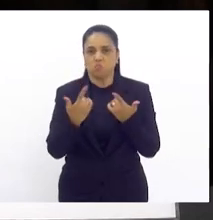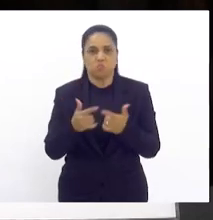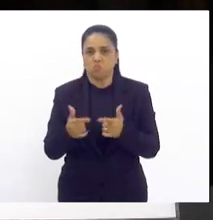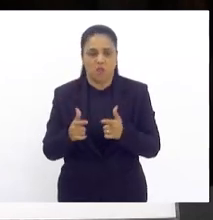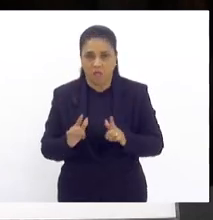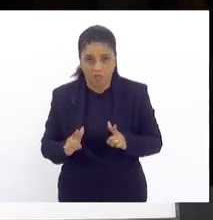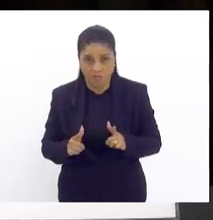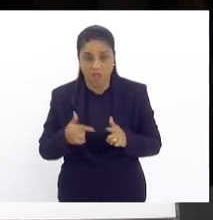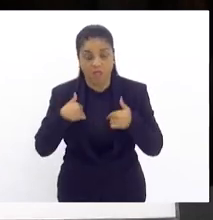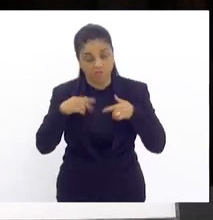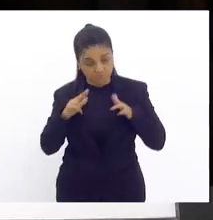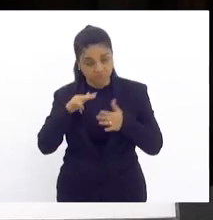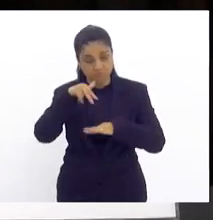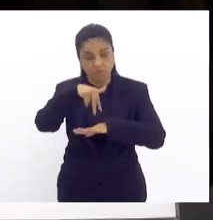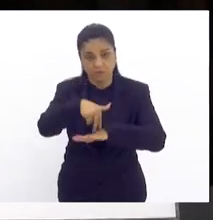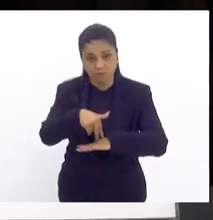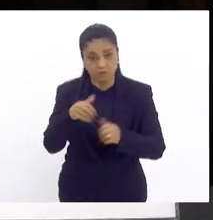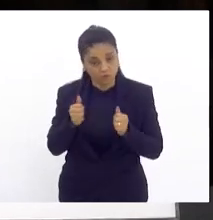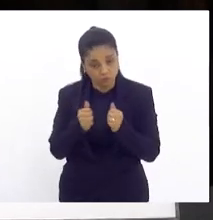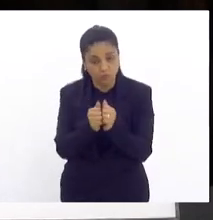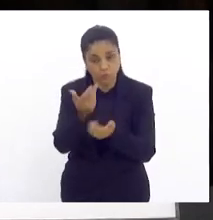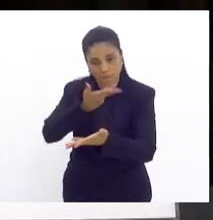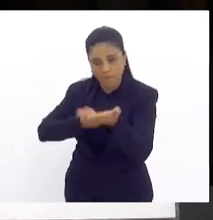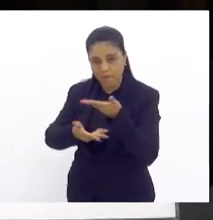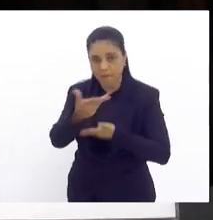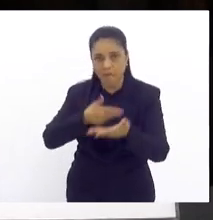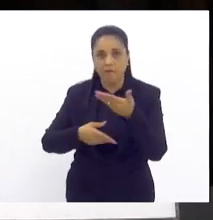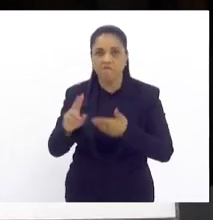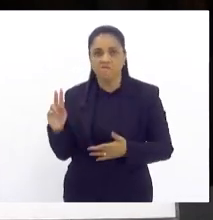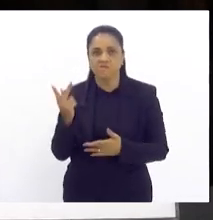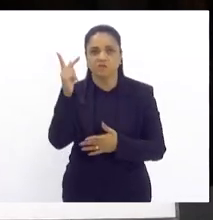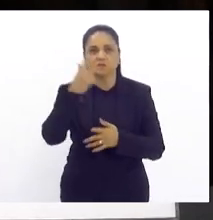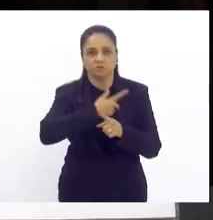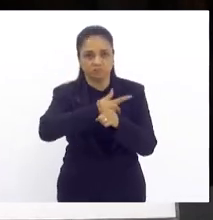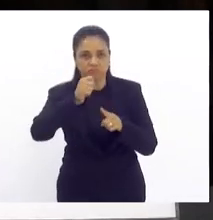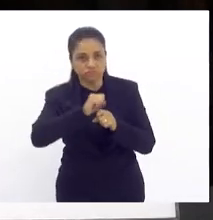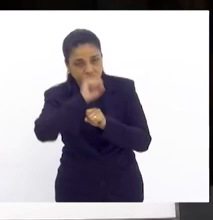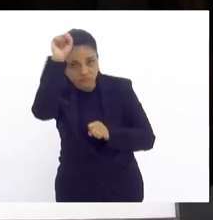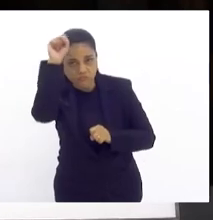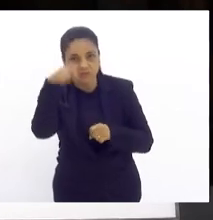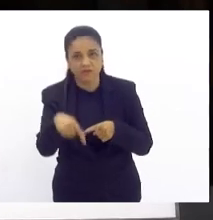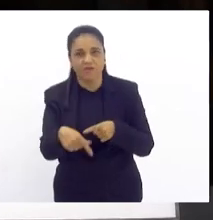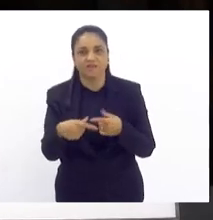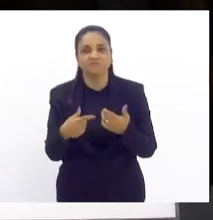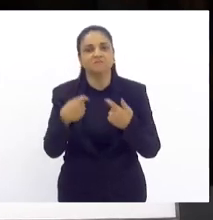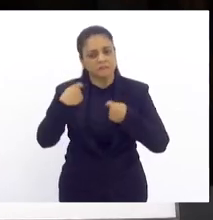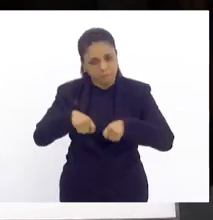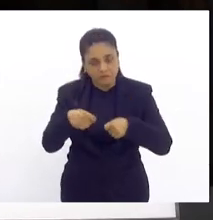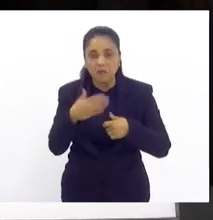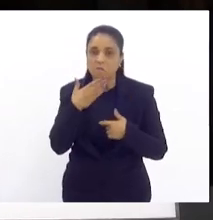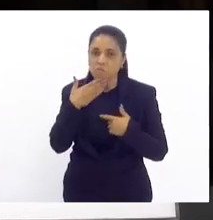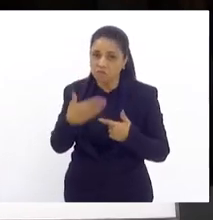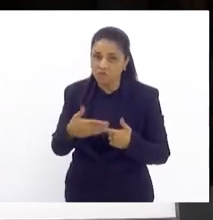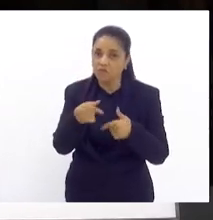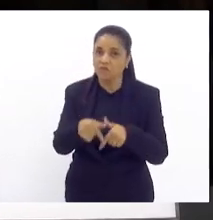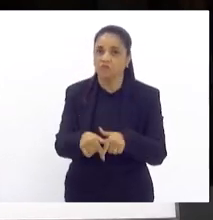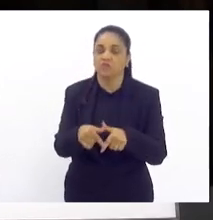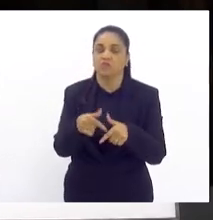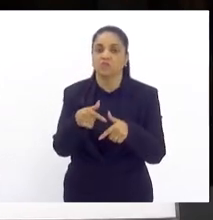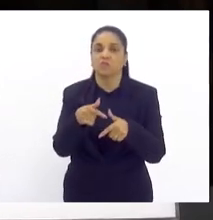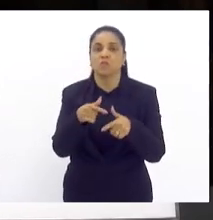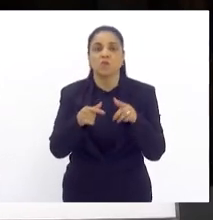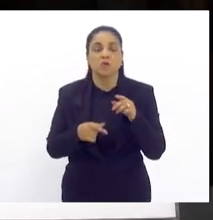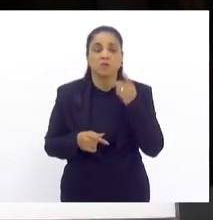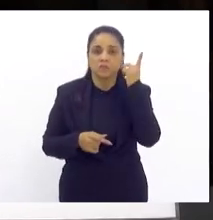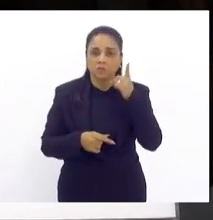estamos aqui conseguindo caminhar juntos para a valorização dos nossos heróis. Então, por favor, se precisarem de alguma coisa, deputado